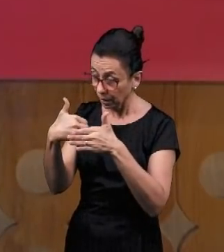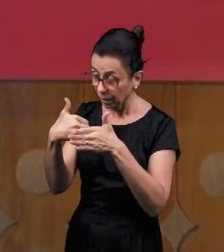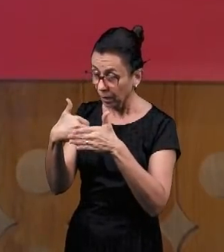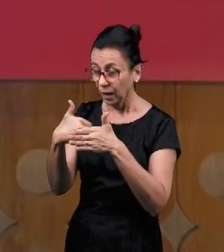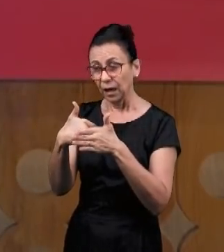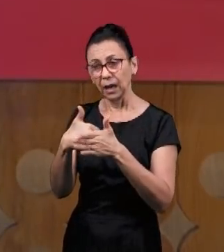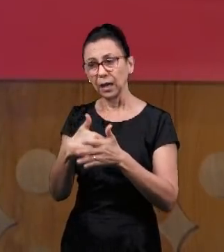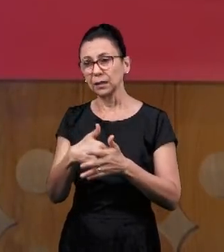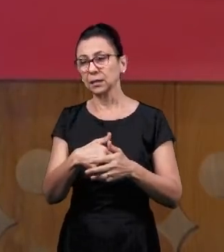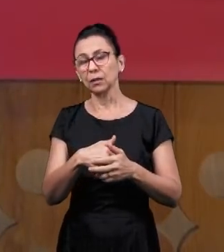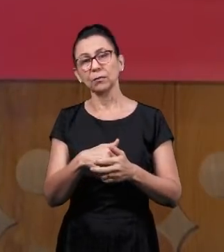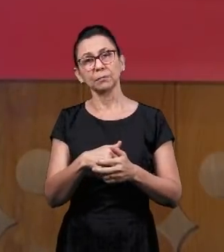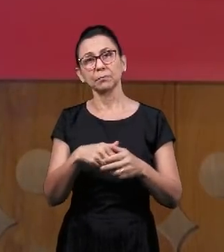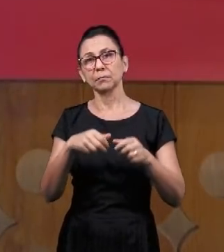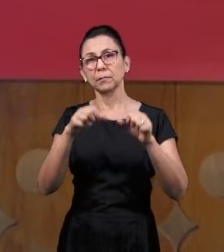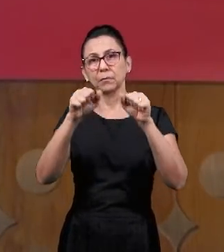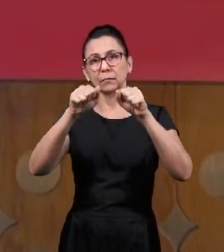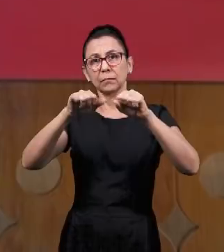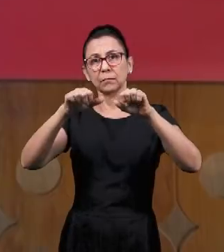anátema.